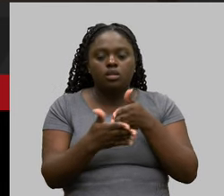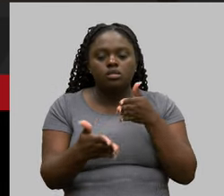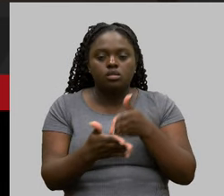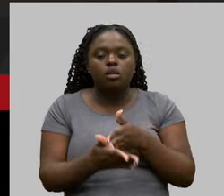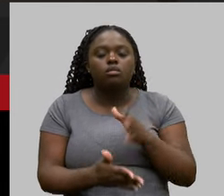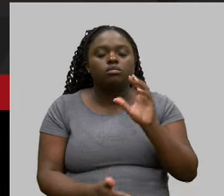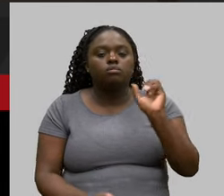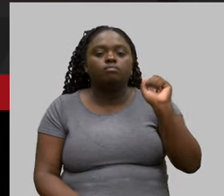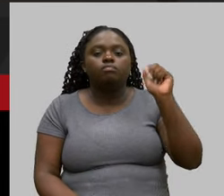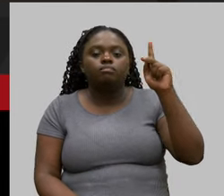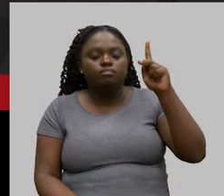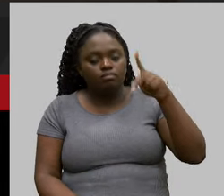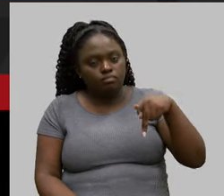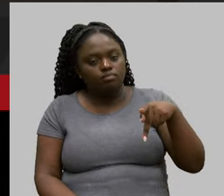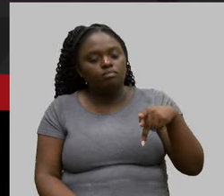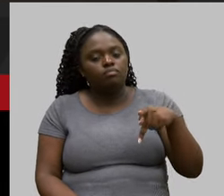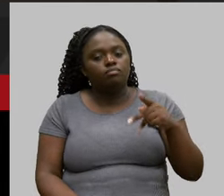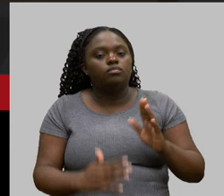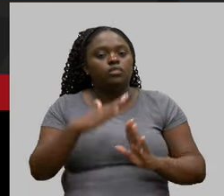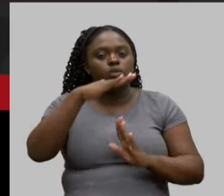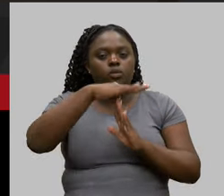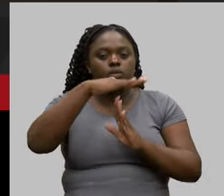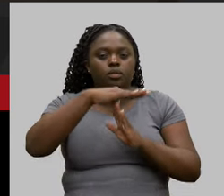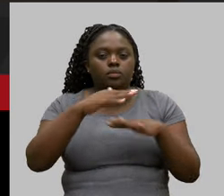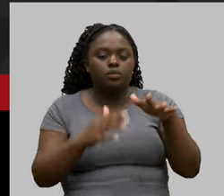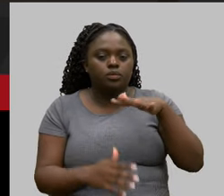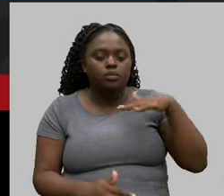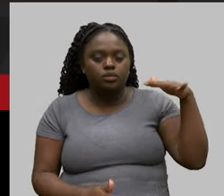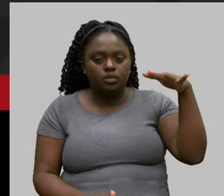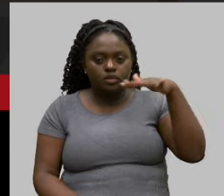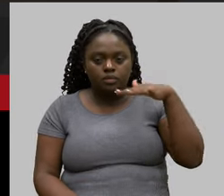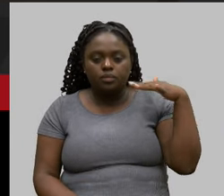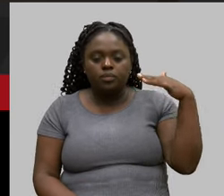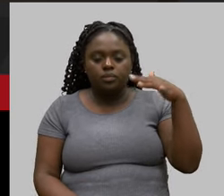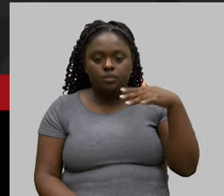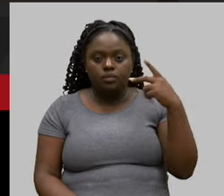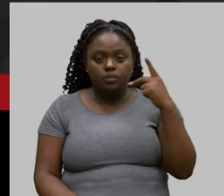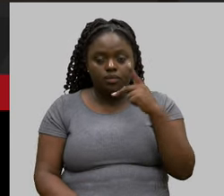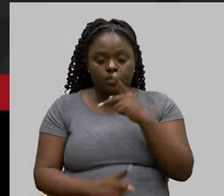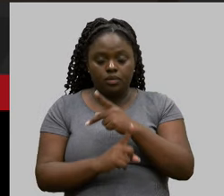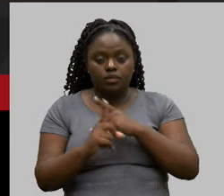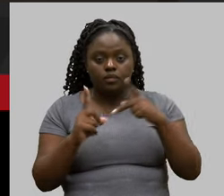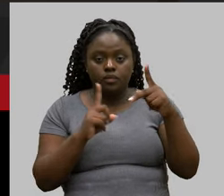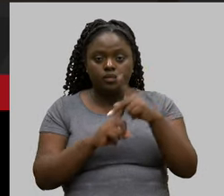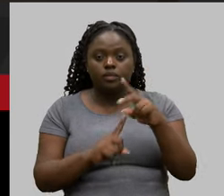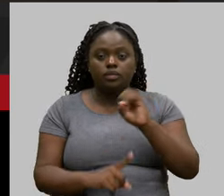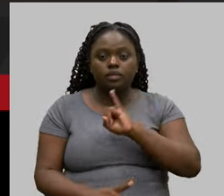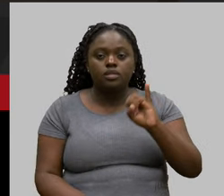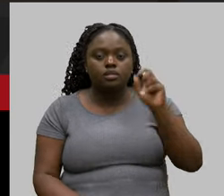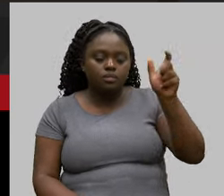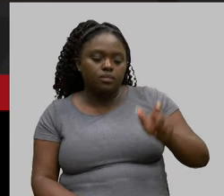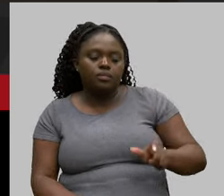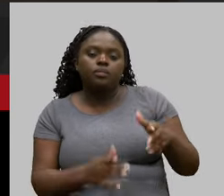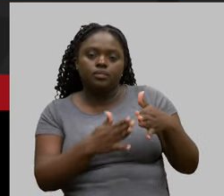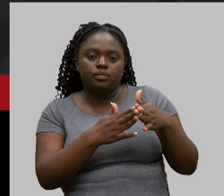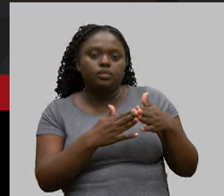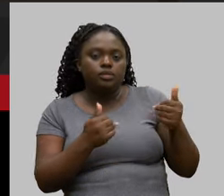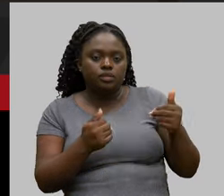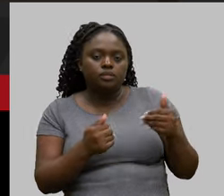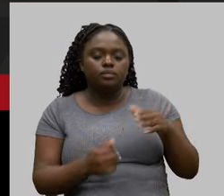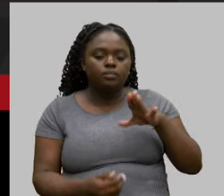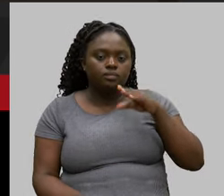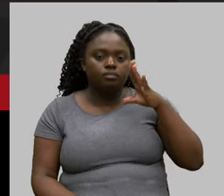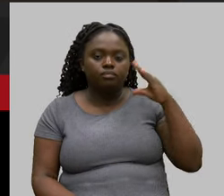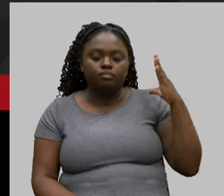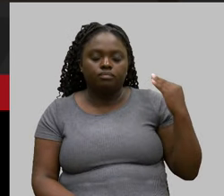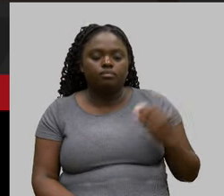aposentadoria ao teto do regime Geral de previdência caso os entes Federados instituam previdência complementar para os seus servidores a